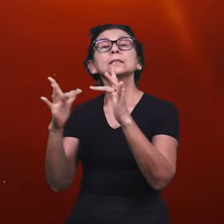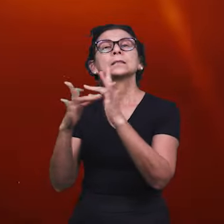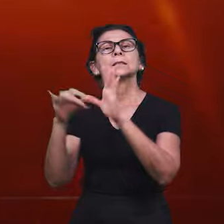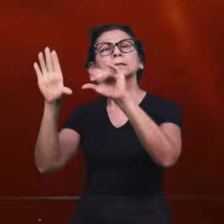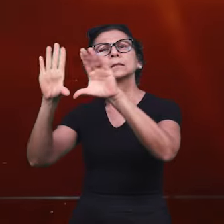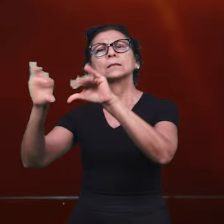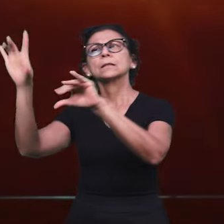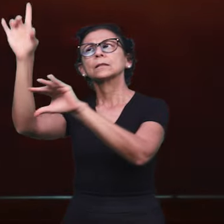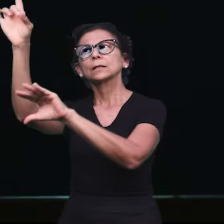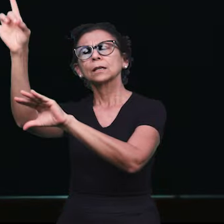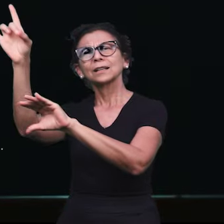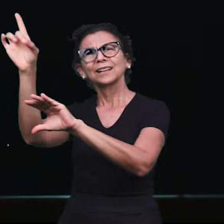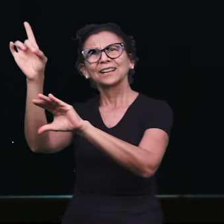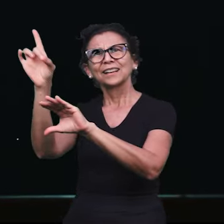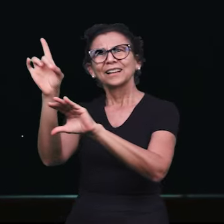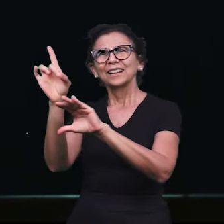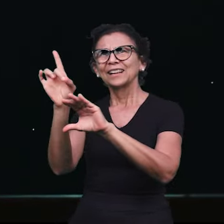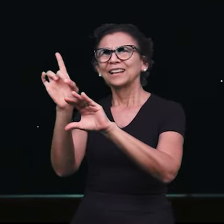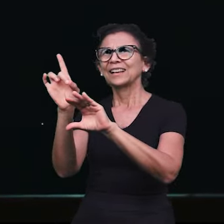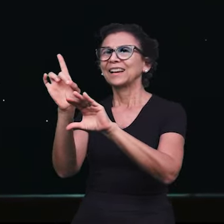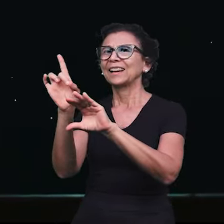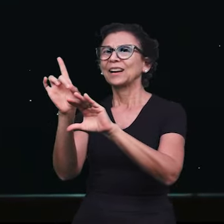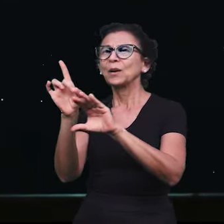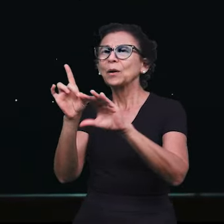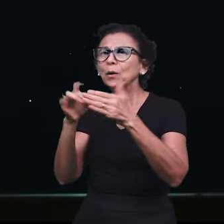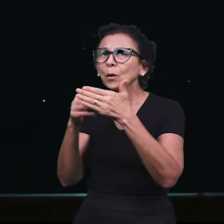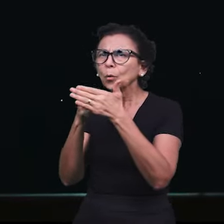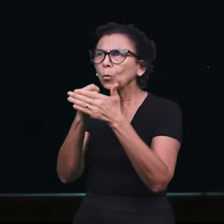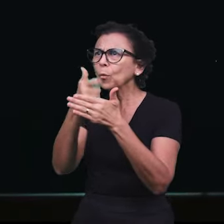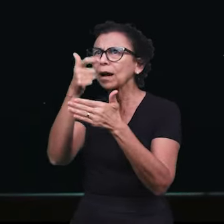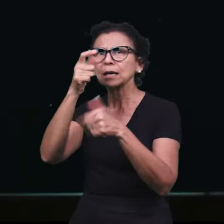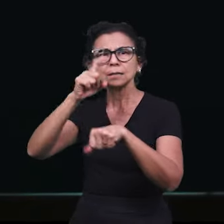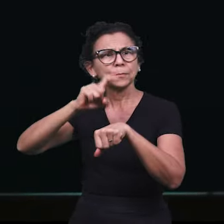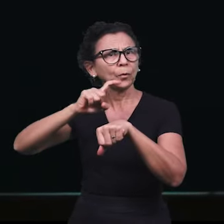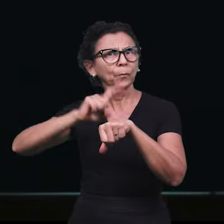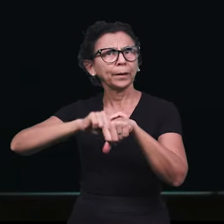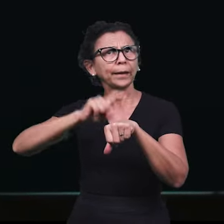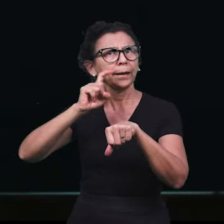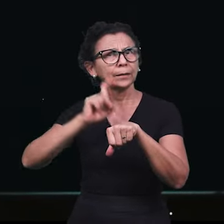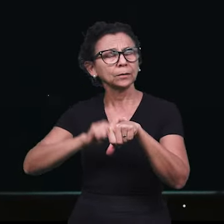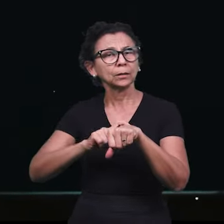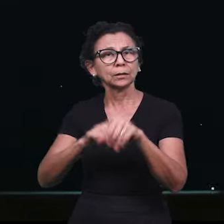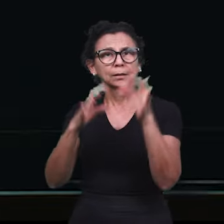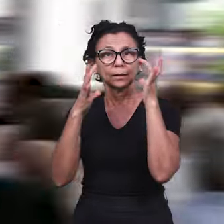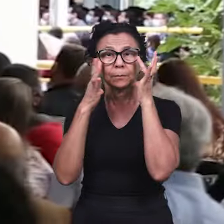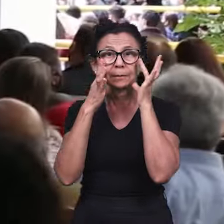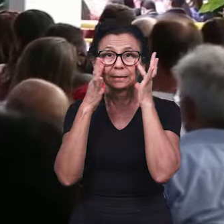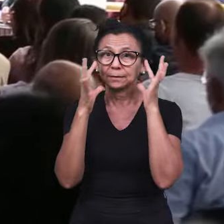Jesus virá, a porta ele está.